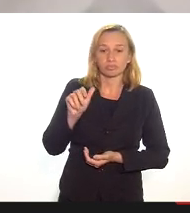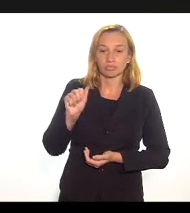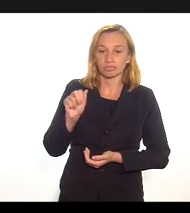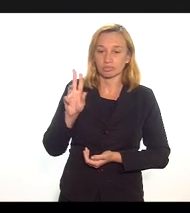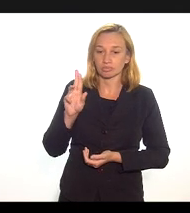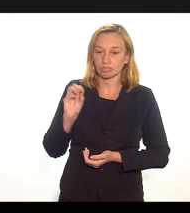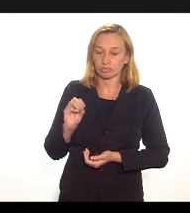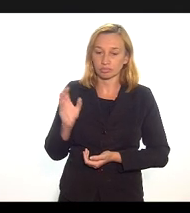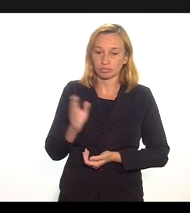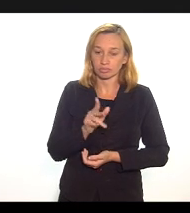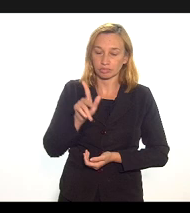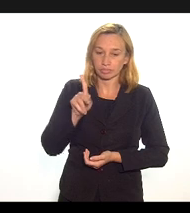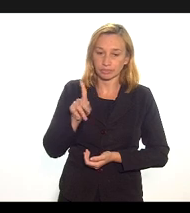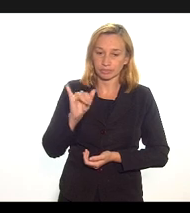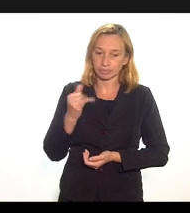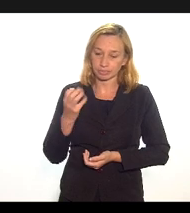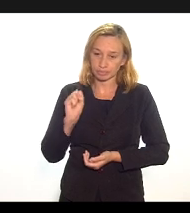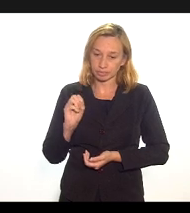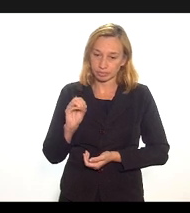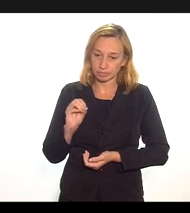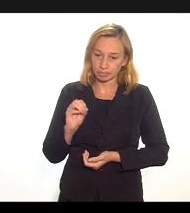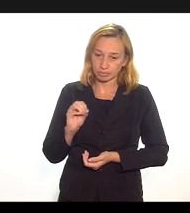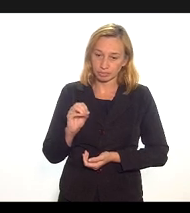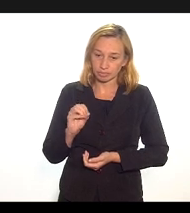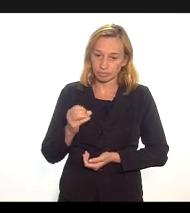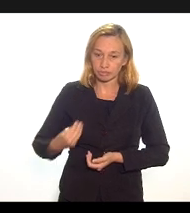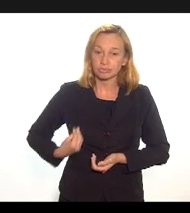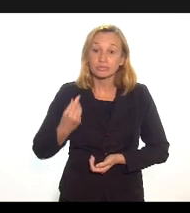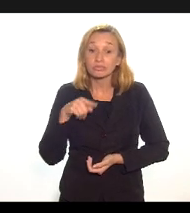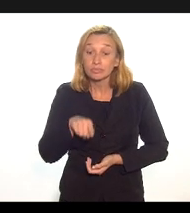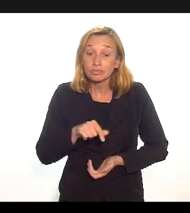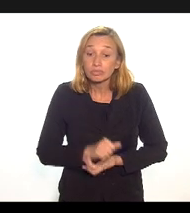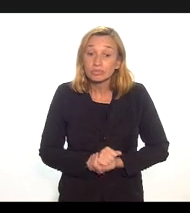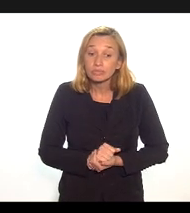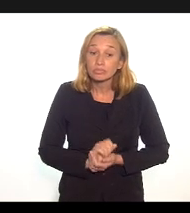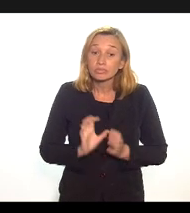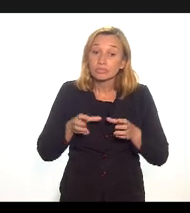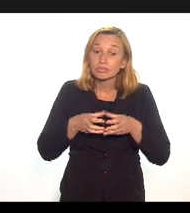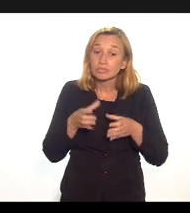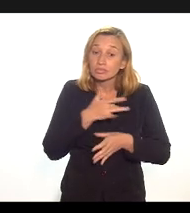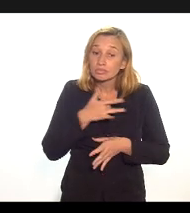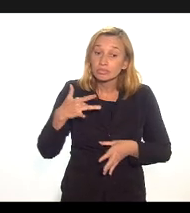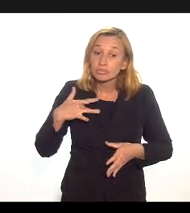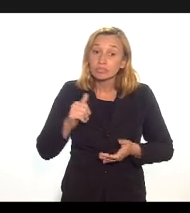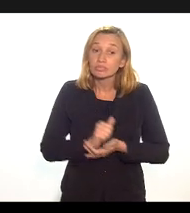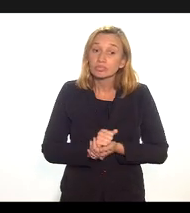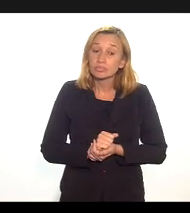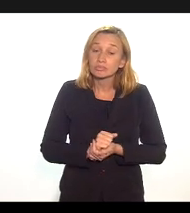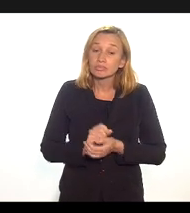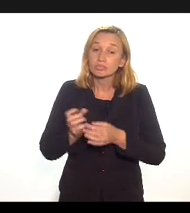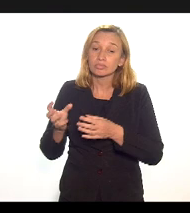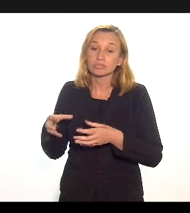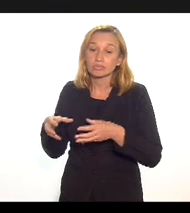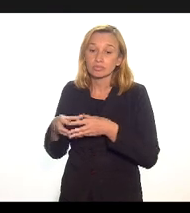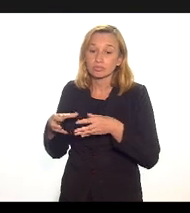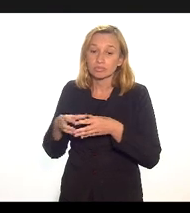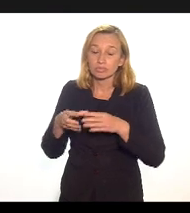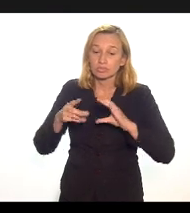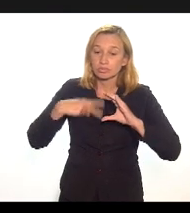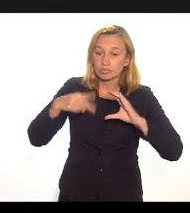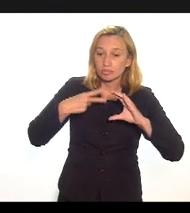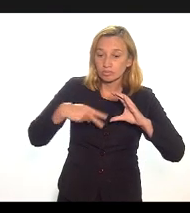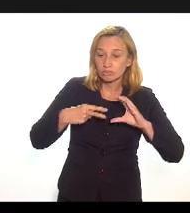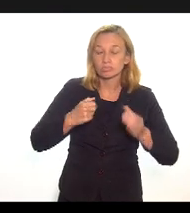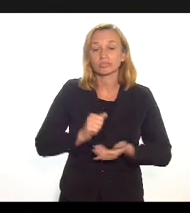que preside a comissão, Paulo Pinheiro ainda está aí, que preside a comissão de saúde da Câmara dos